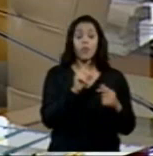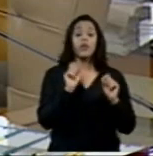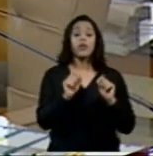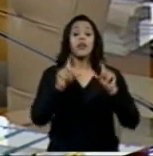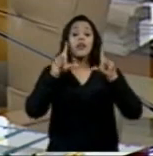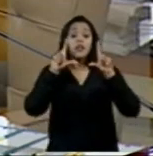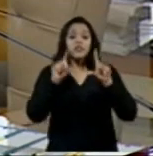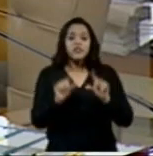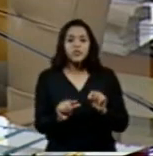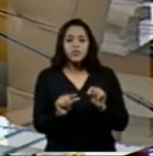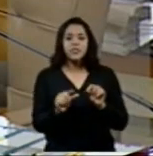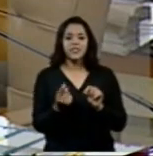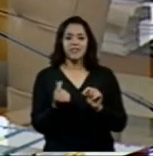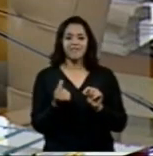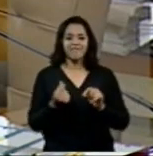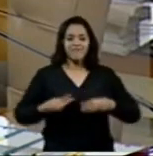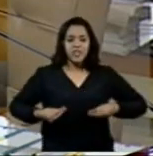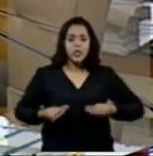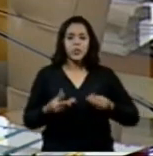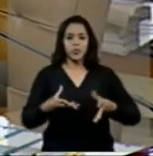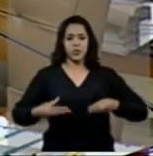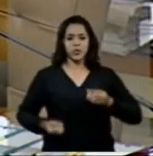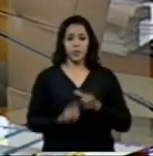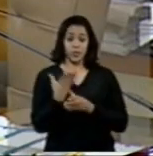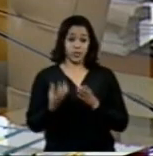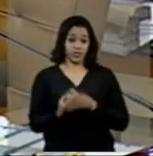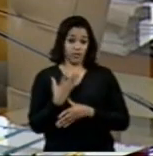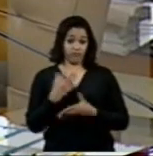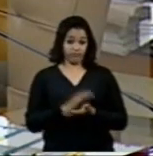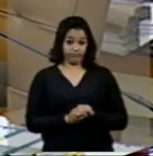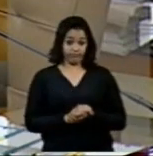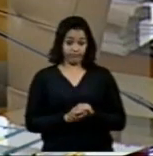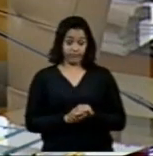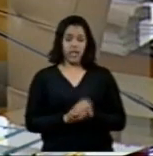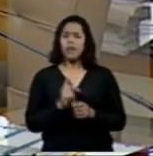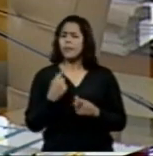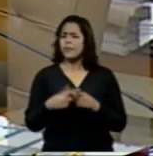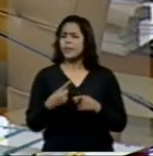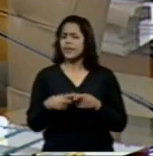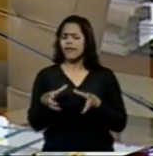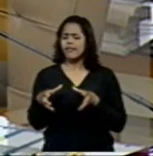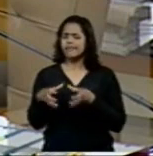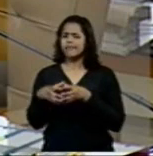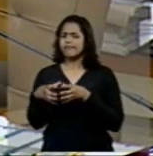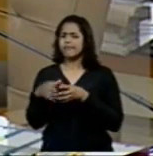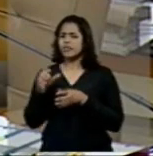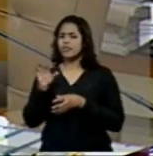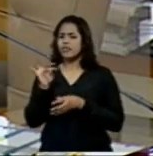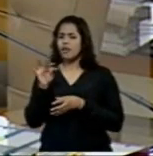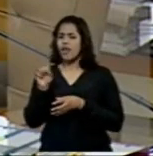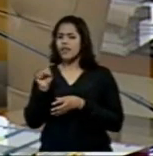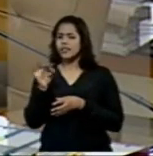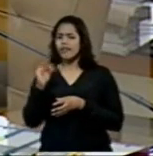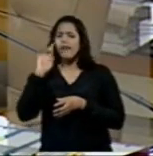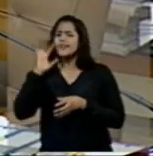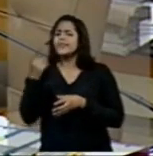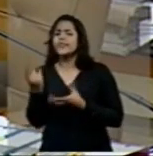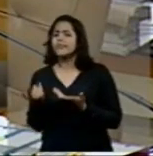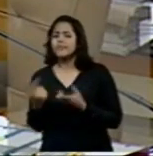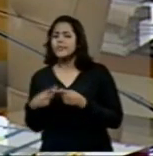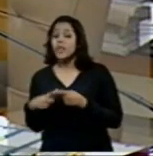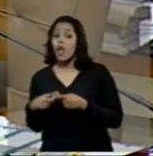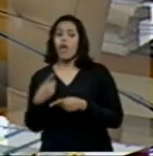reduzir custos de produção. E por que que a turma do TST assim decidiu? Porque